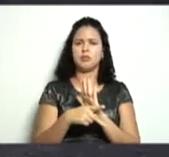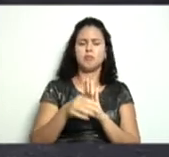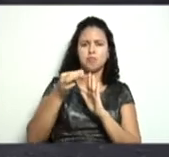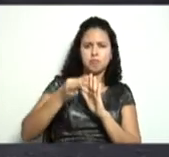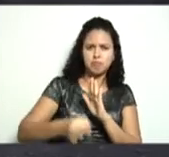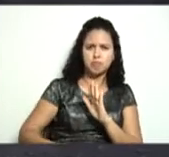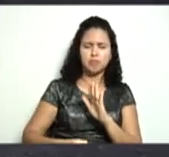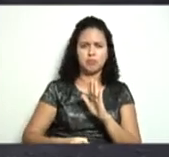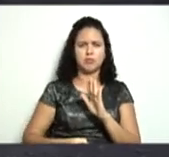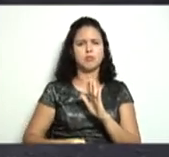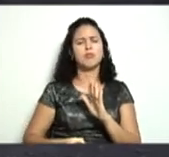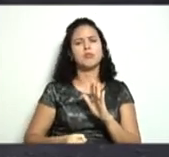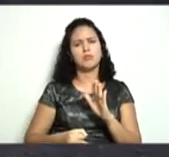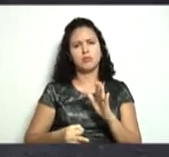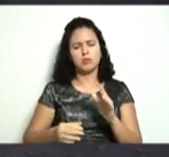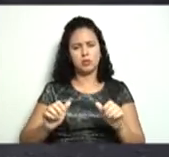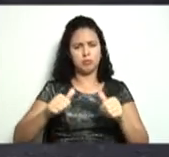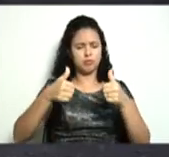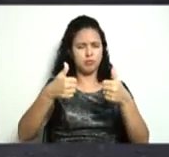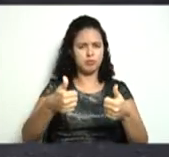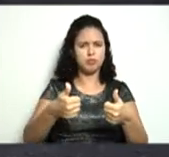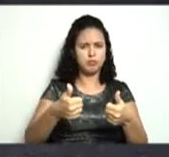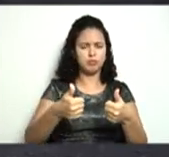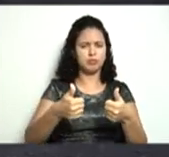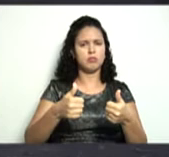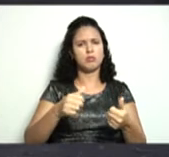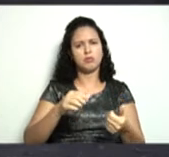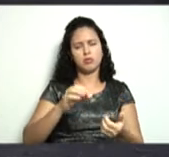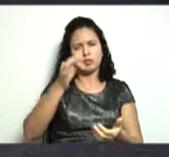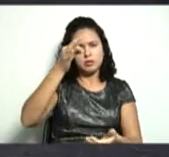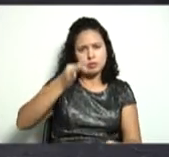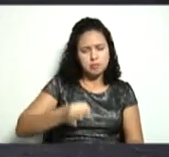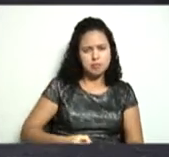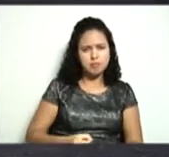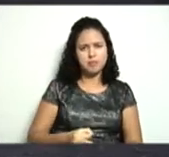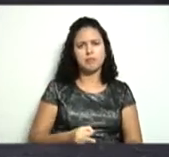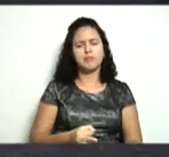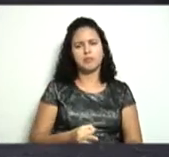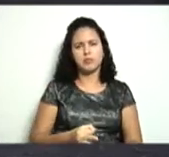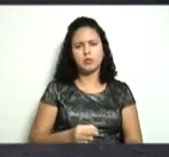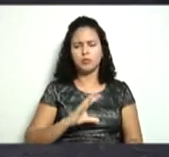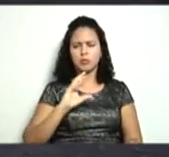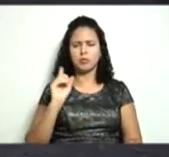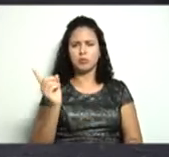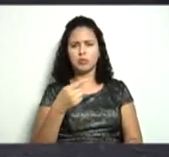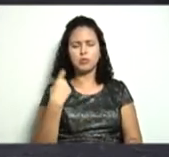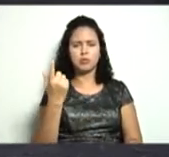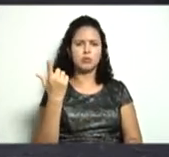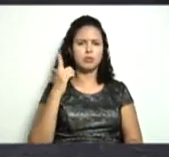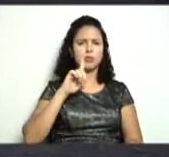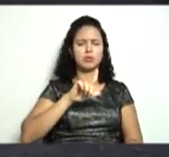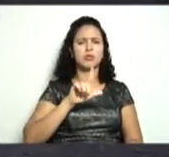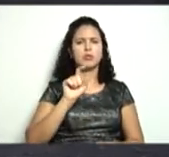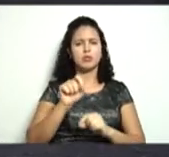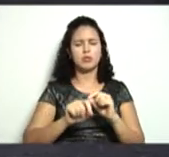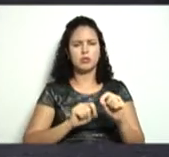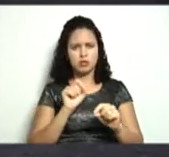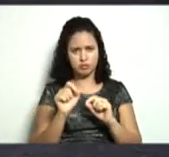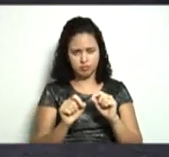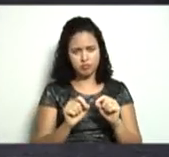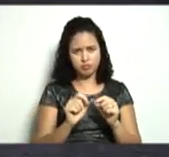de seriedade, de qualidade, de honestidade e fazer tudo aquilo que a